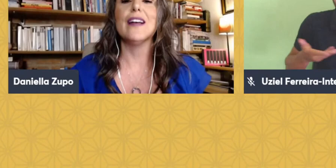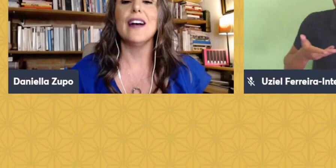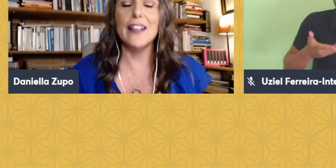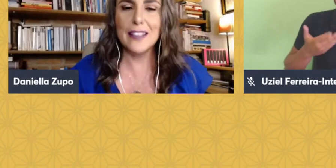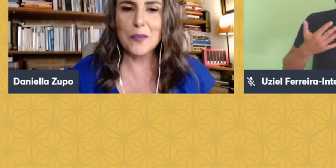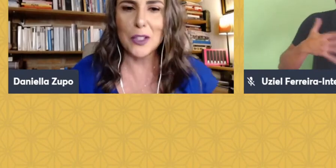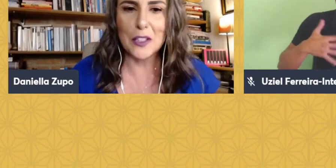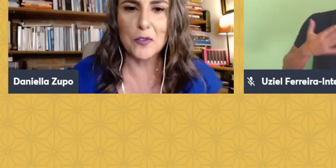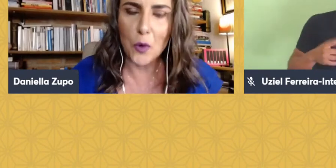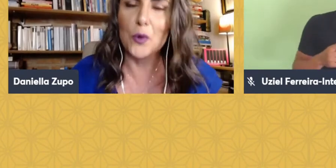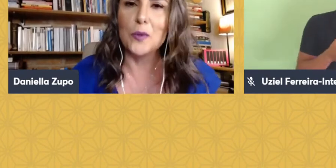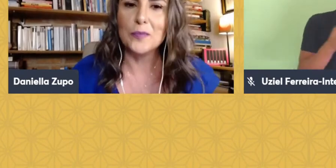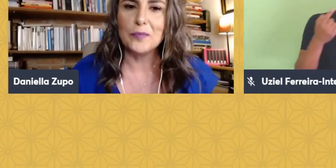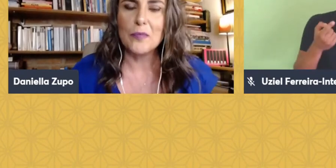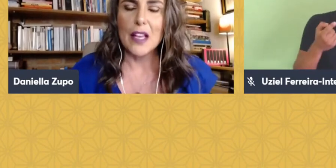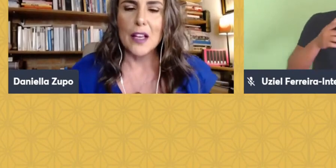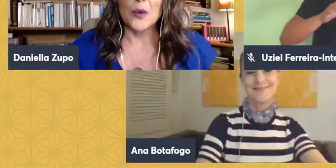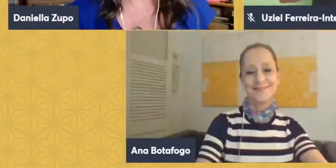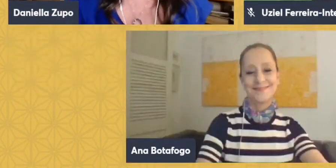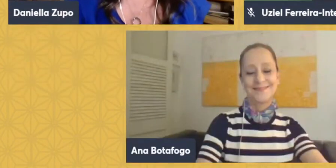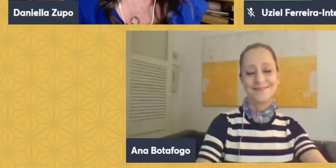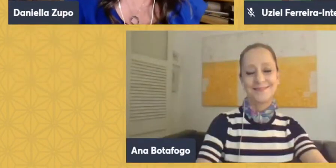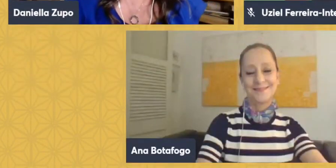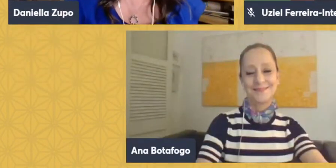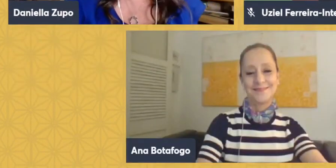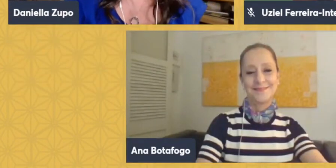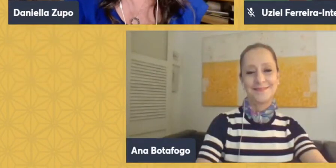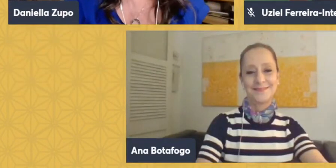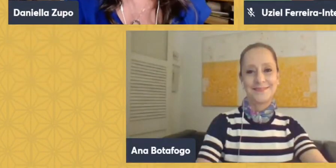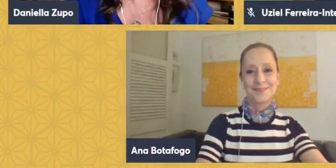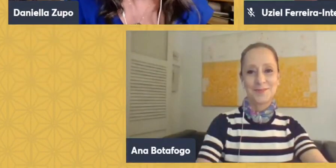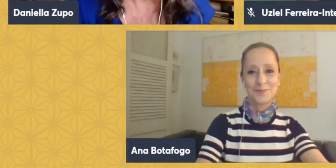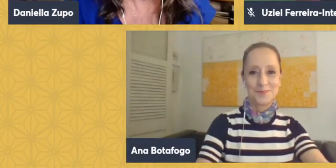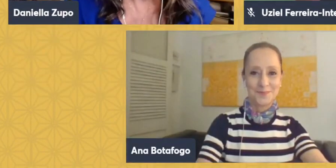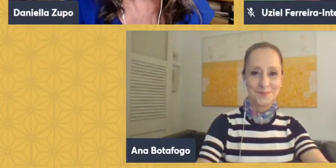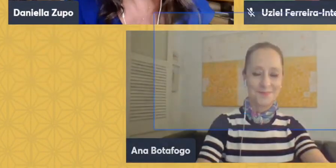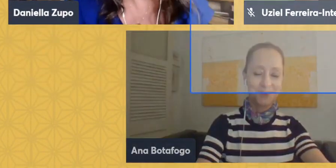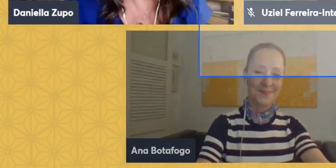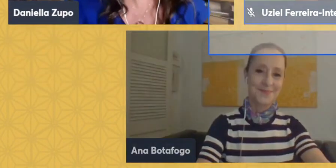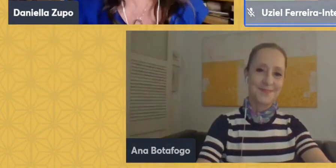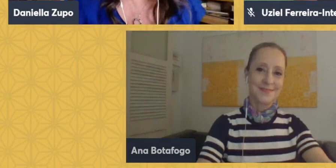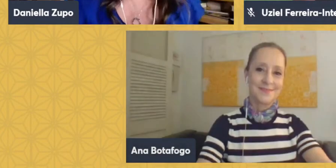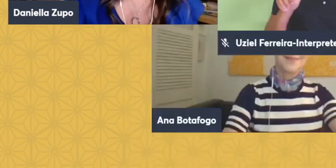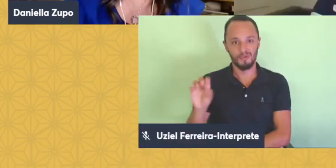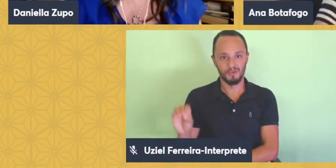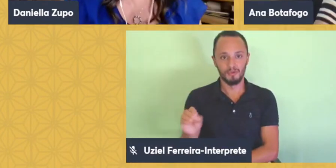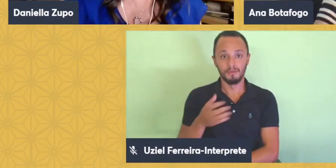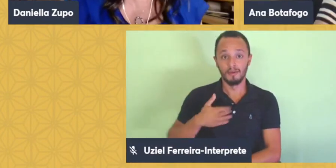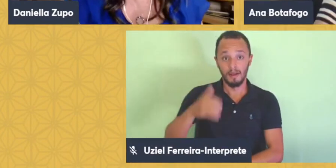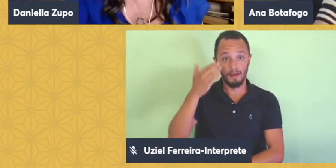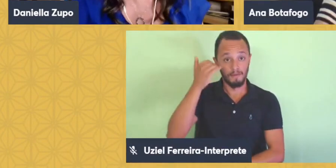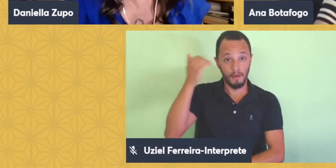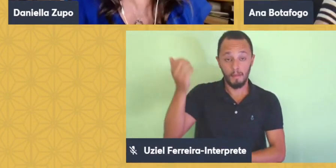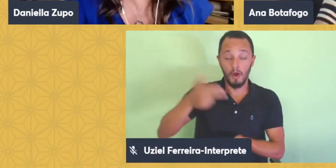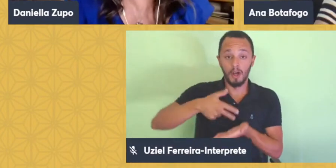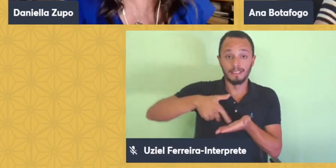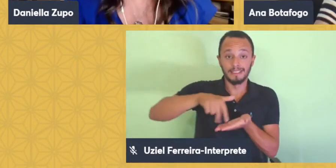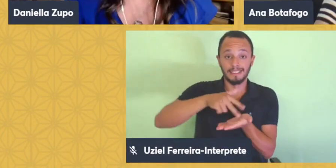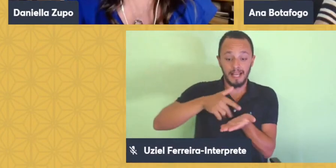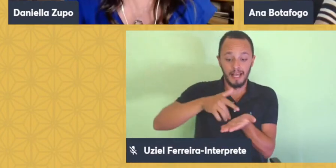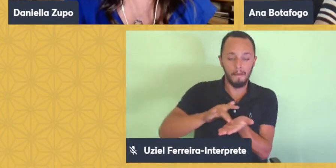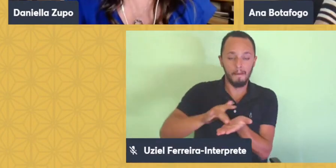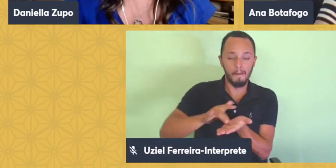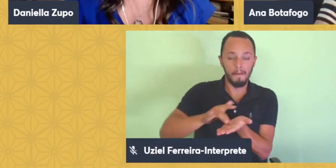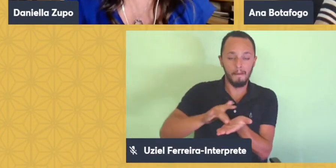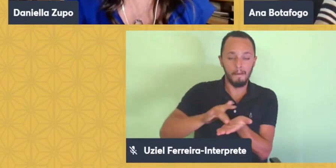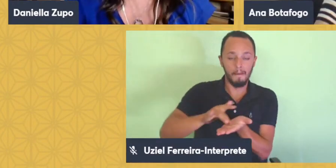Rio de Janeiro Ana Botafogo considerada pelo público e pela crítica uma das mais importantes bailarinas brasileiras de todos os